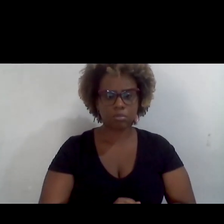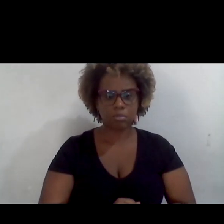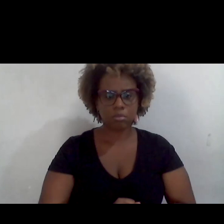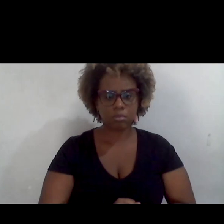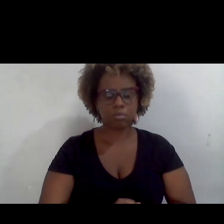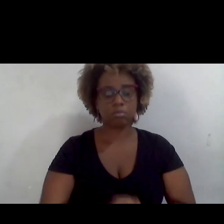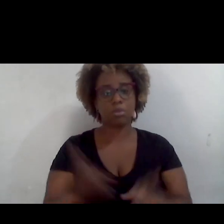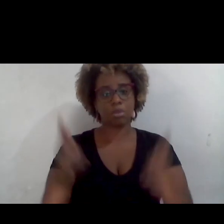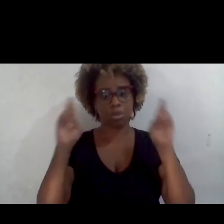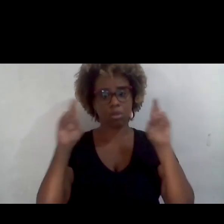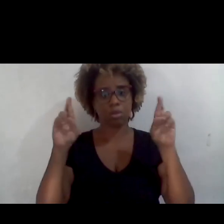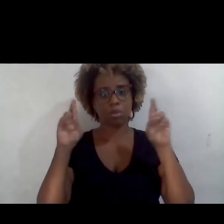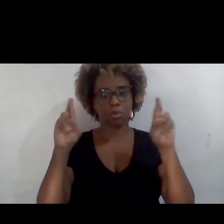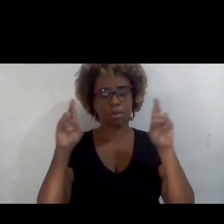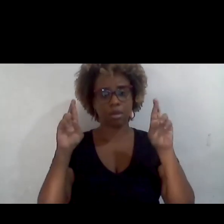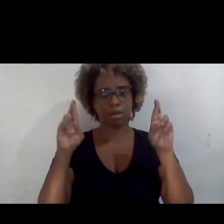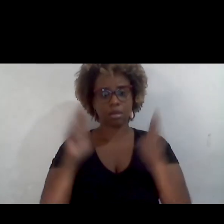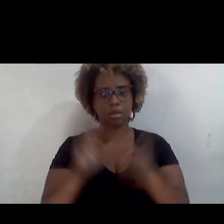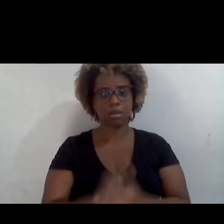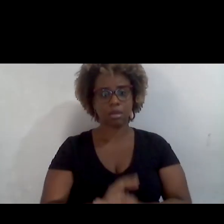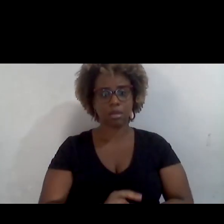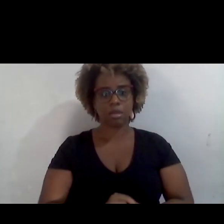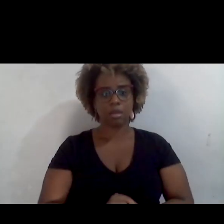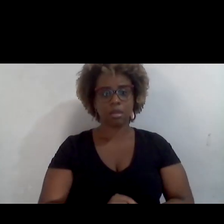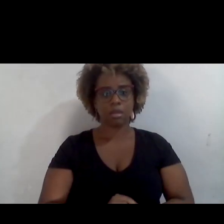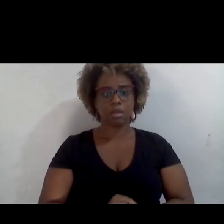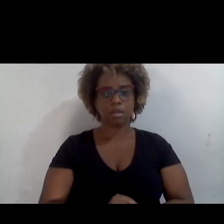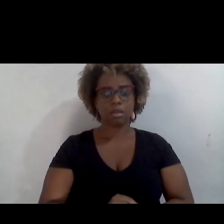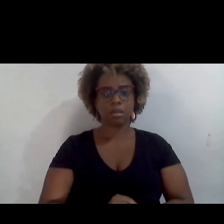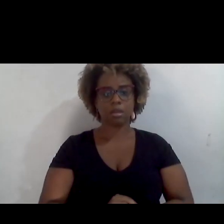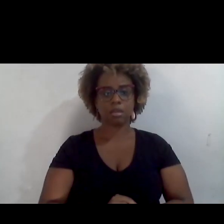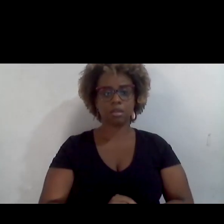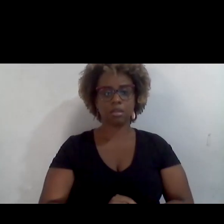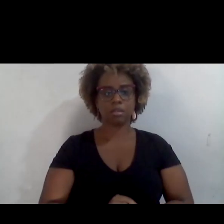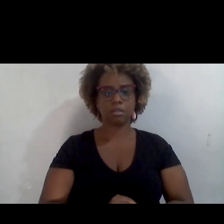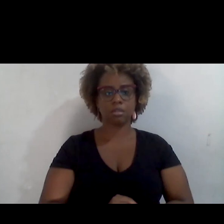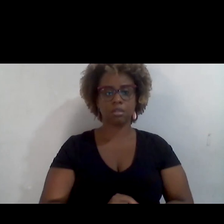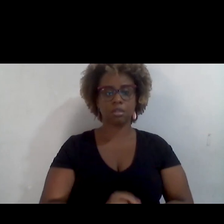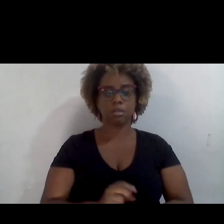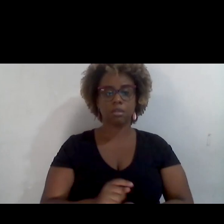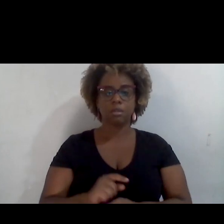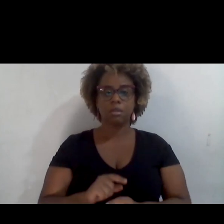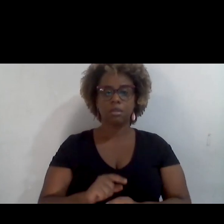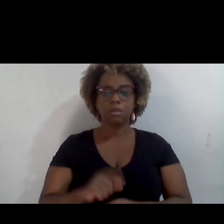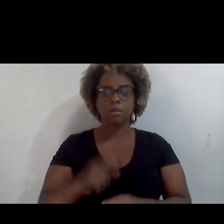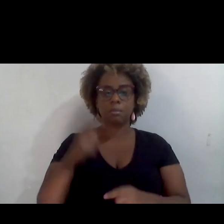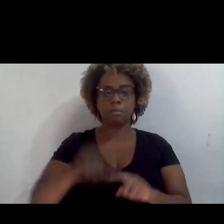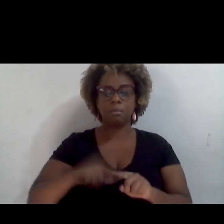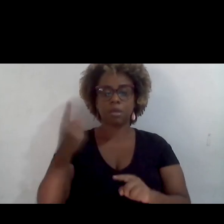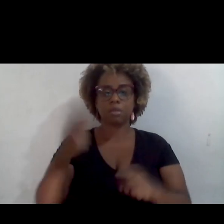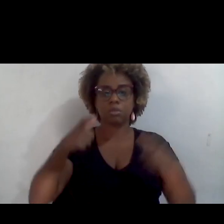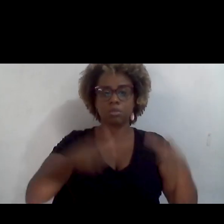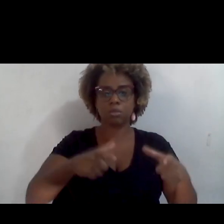tomara, torço. Mas os equipamentos culturais, mesmo devolvendo três, eles estão abandonados, a gente sabe disso.